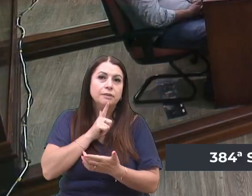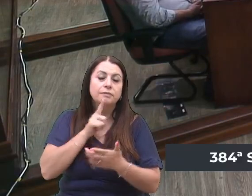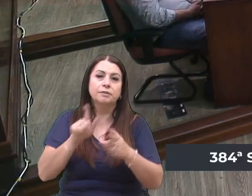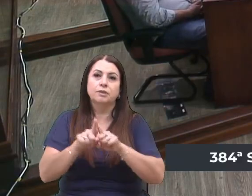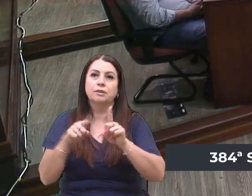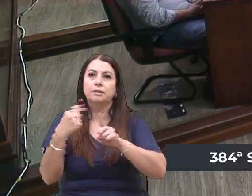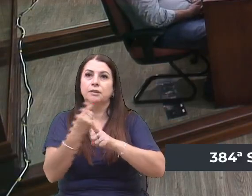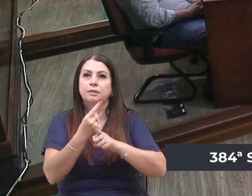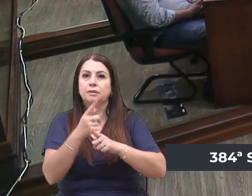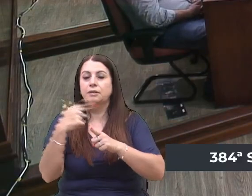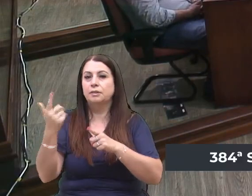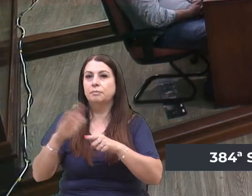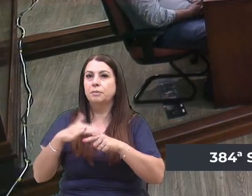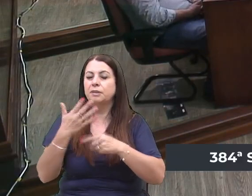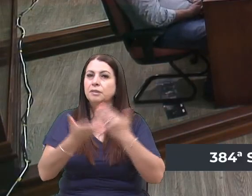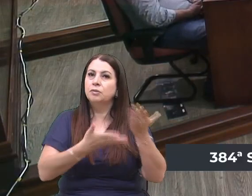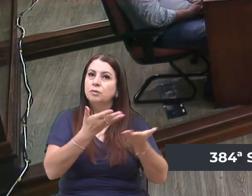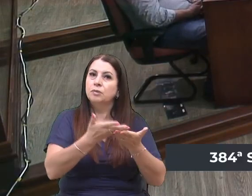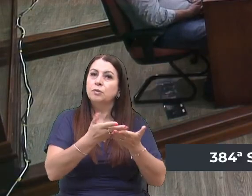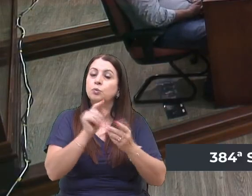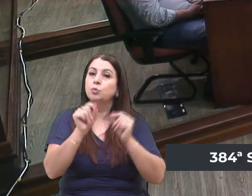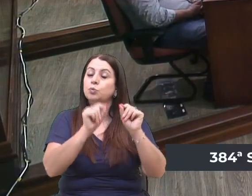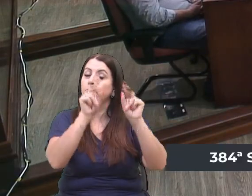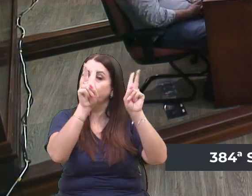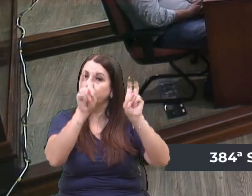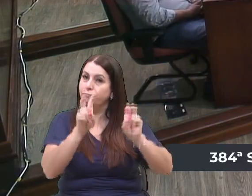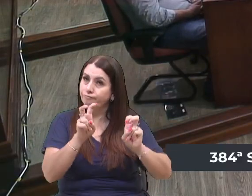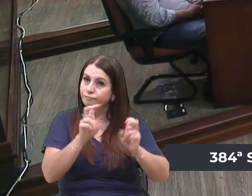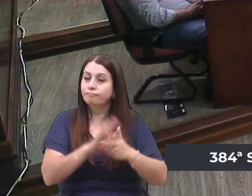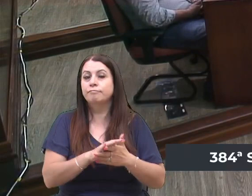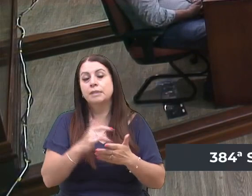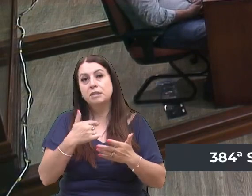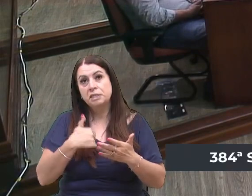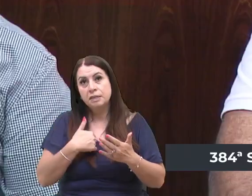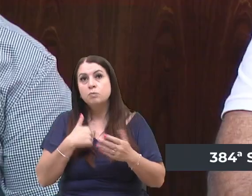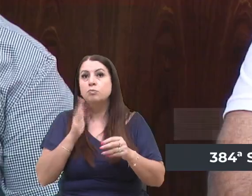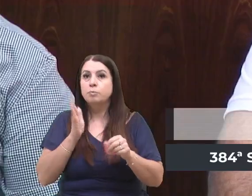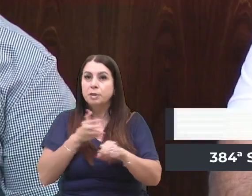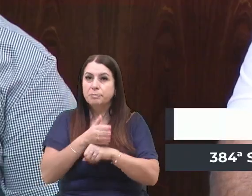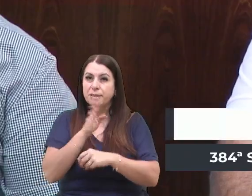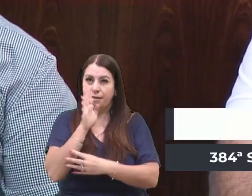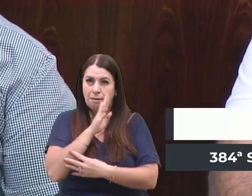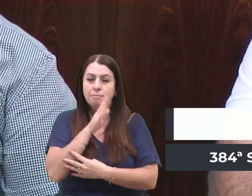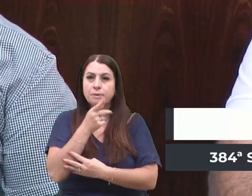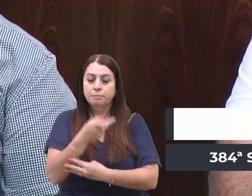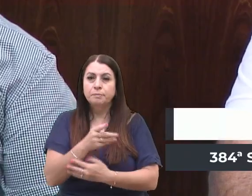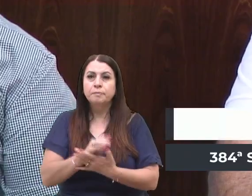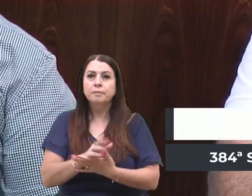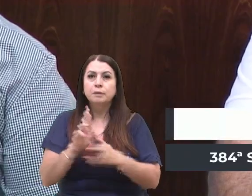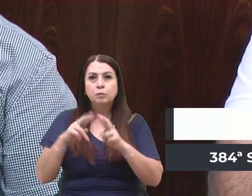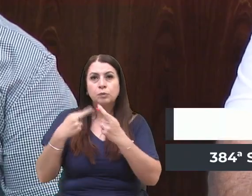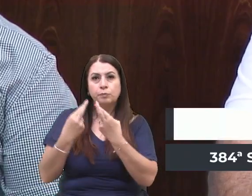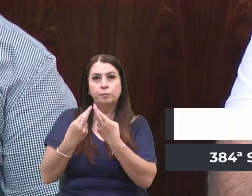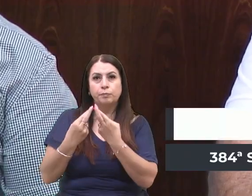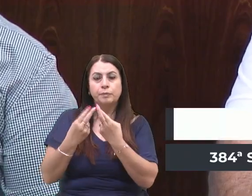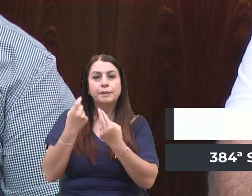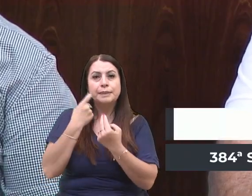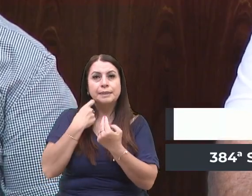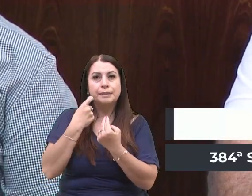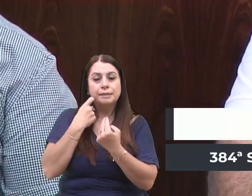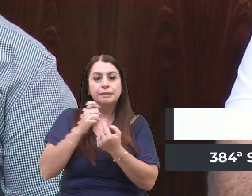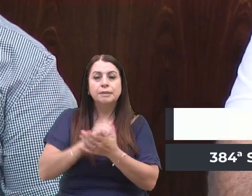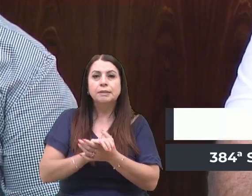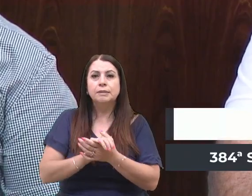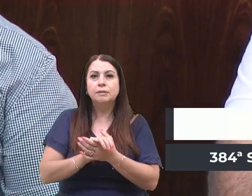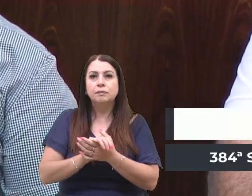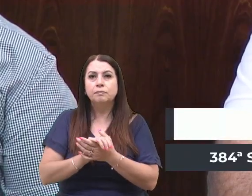vez nós tratando sobre esse assunto. Eu participei rapidamente da reunião na sexta-feira, passei